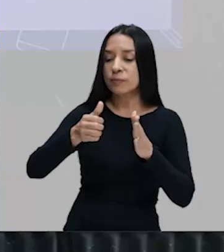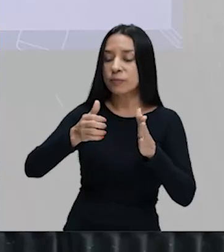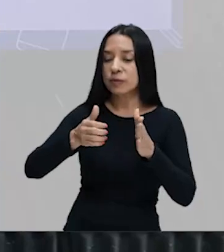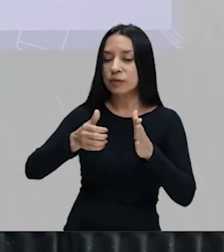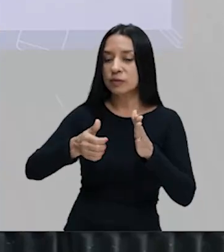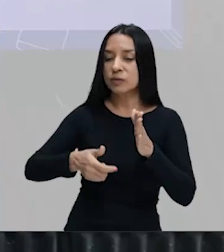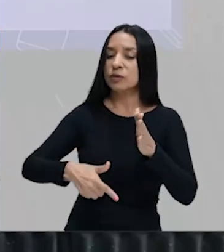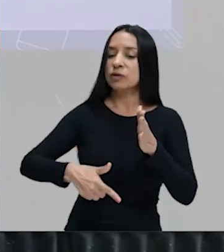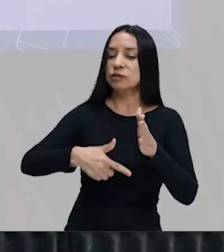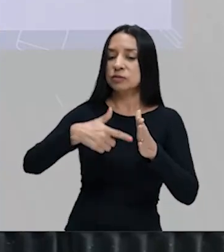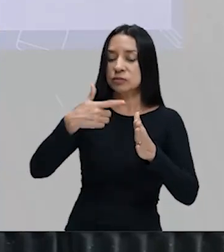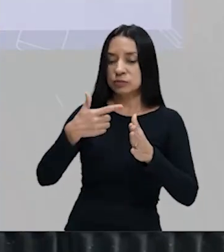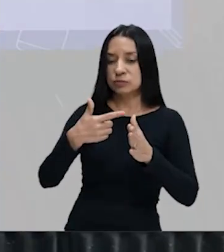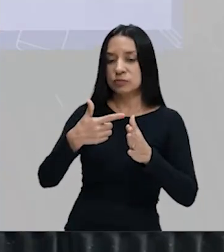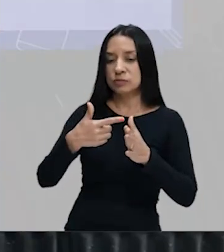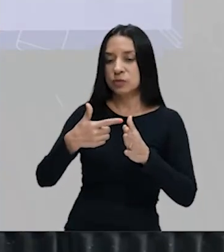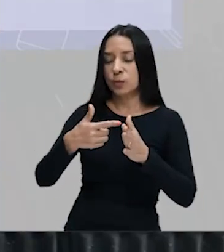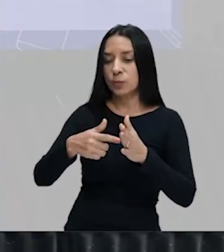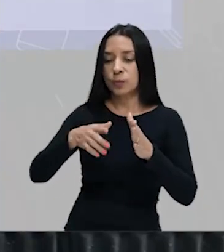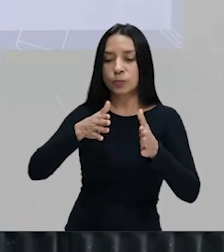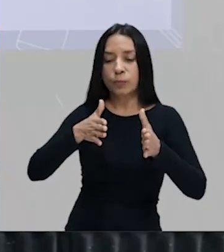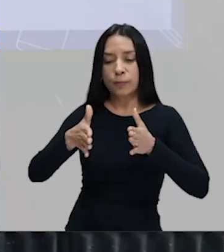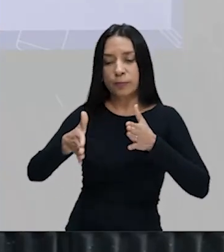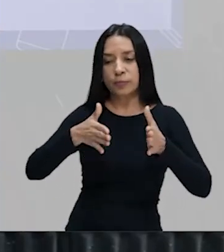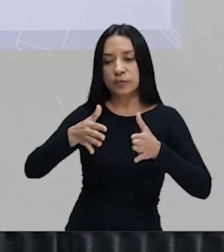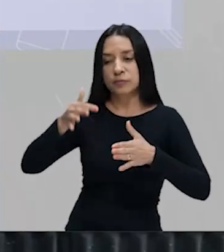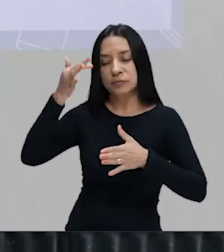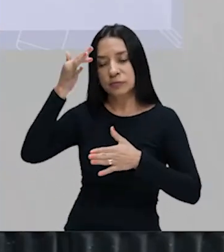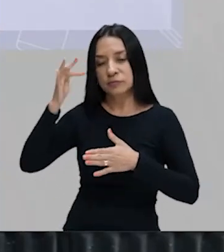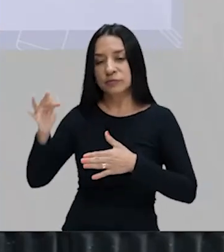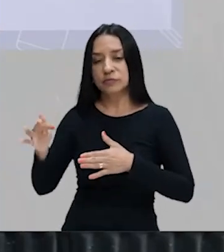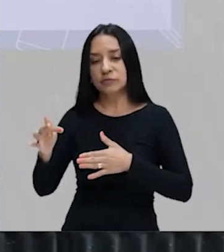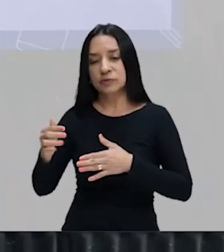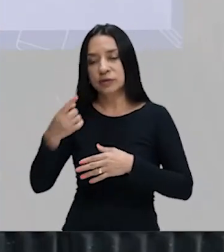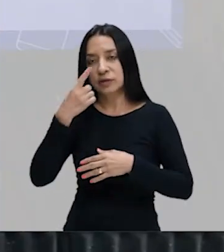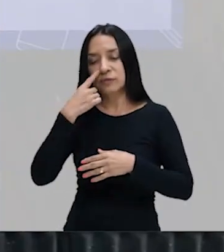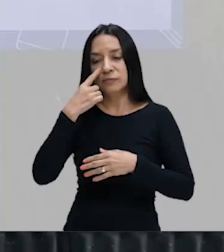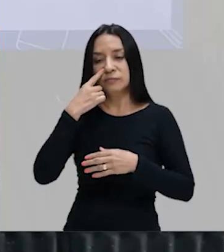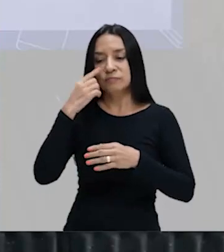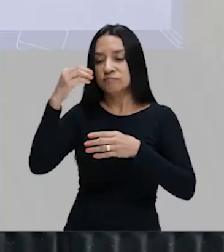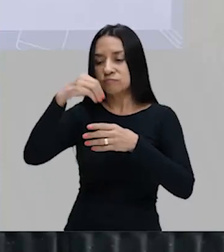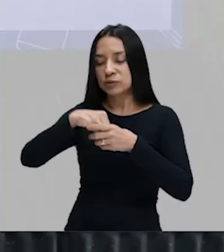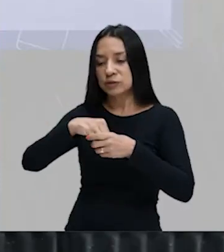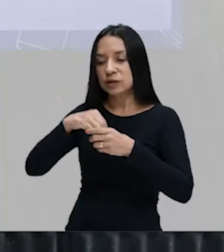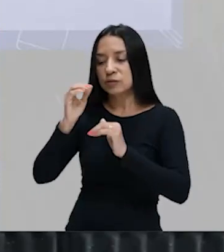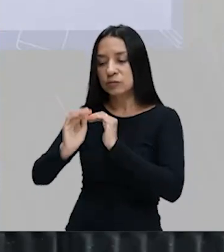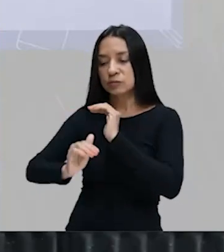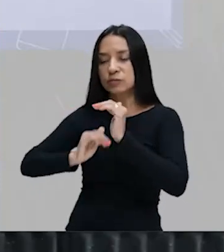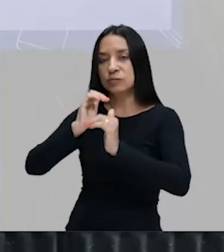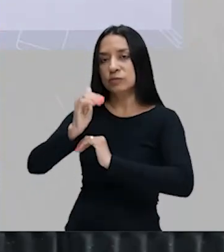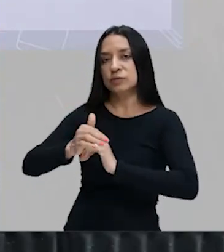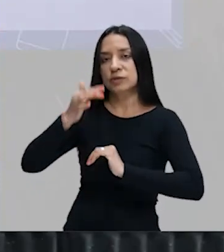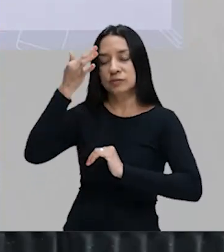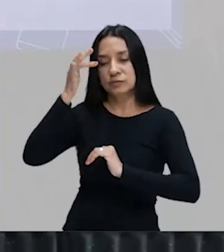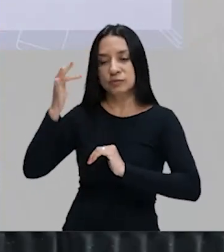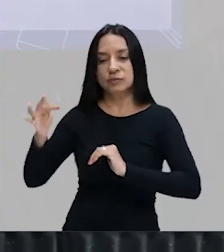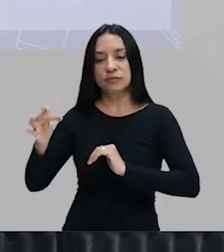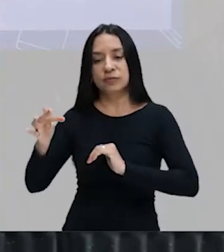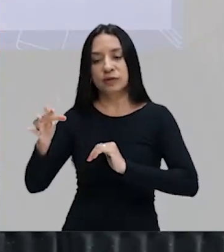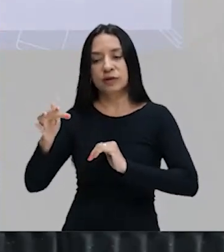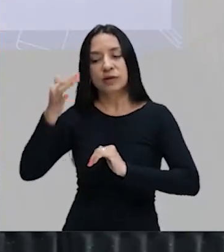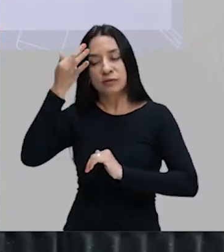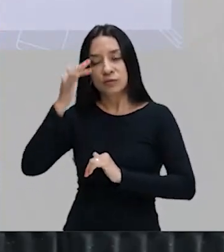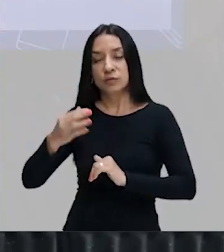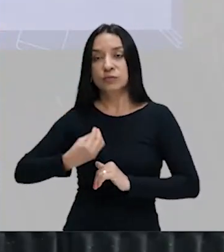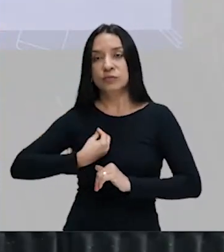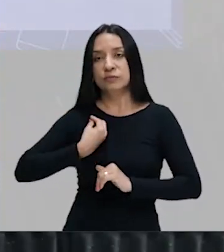da filosofia. Perfeito? Veja só, dentro do processo do filosofar, dentro dessa filosofia viva, nós